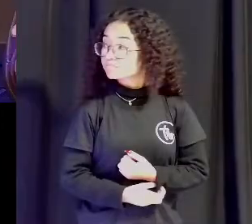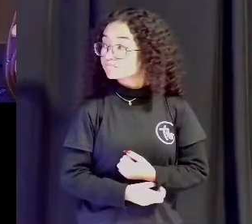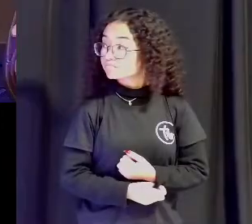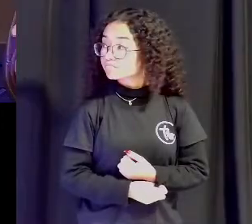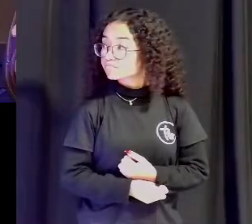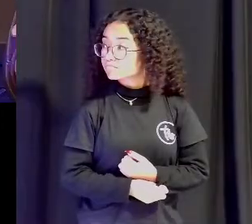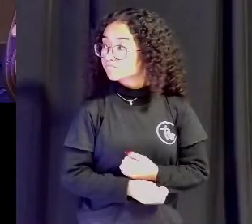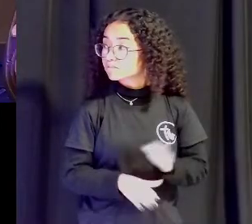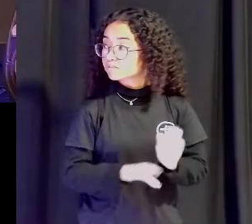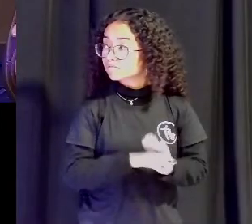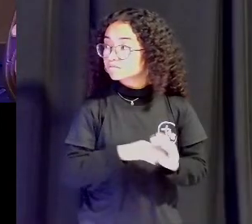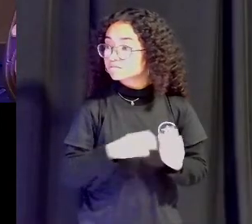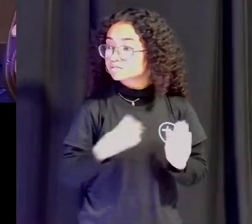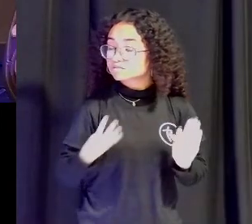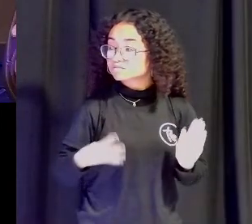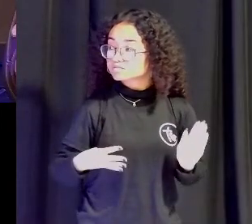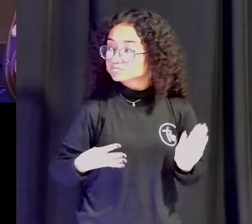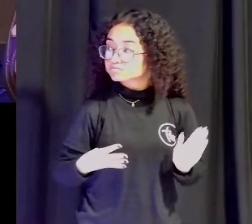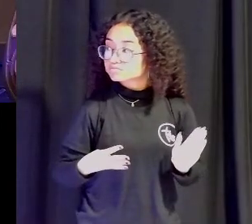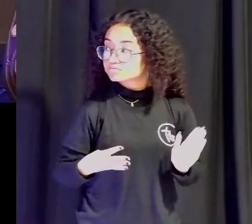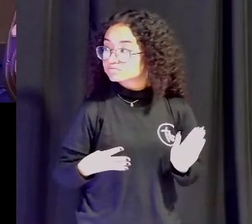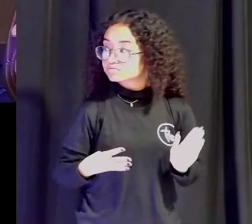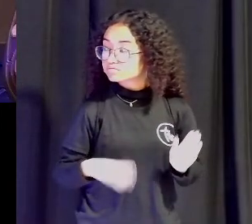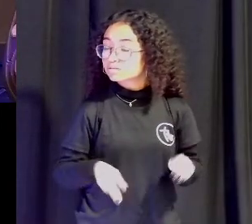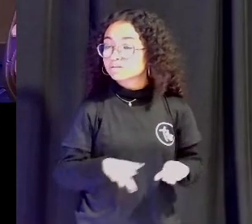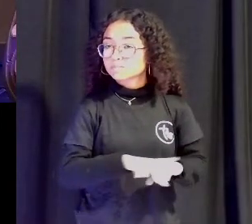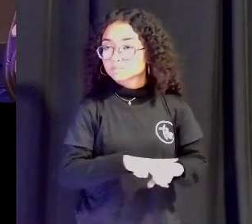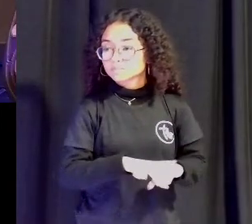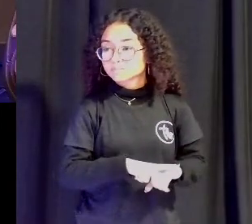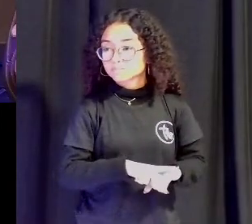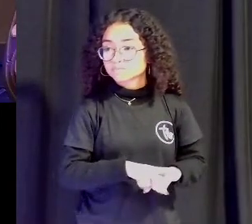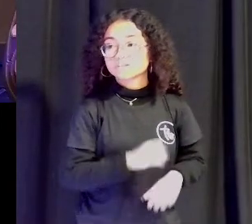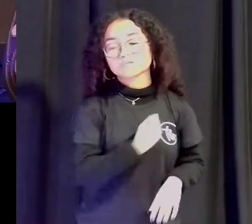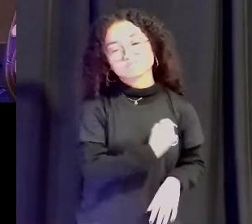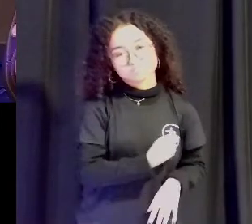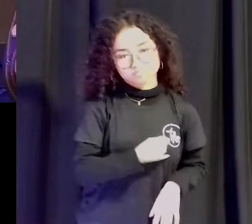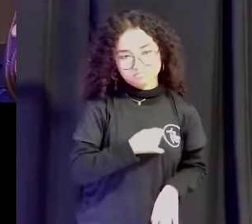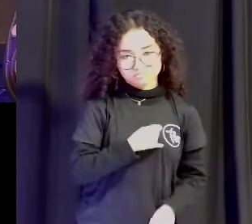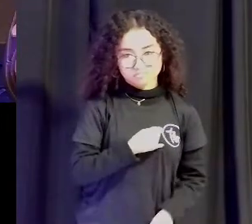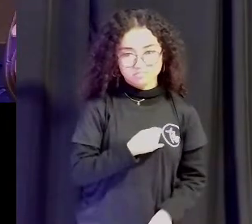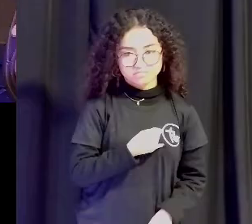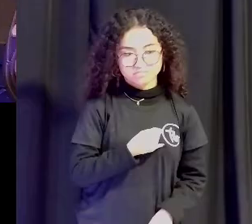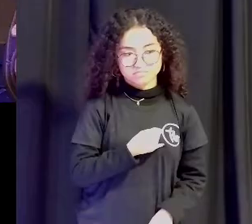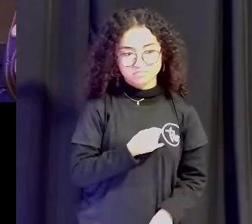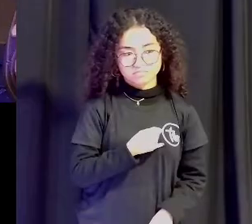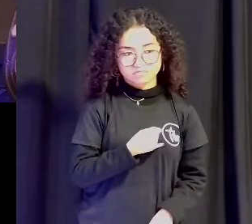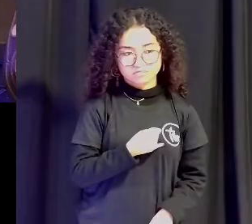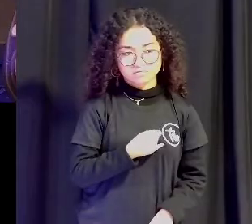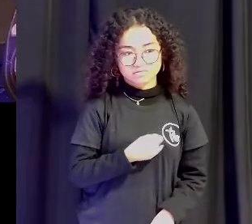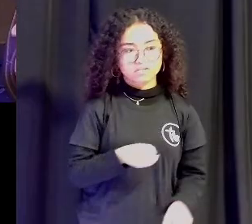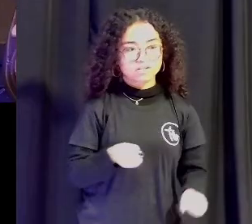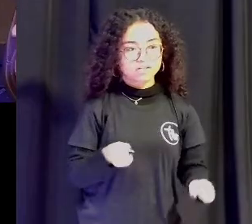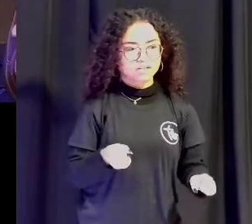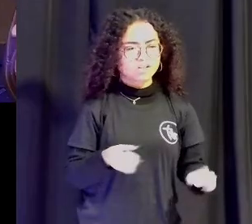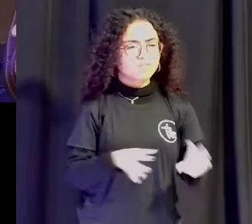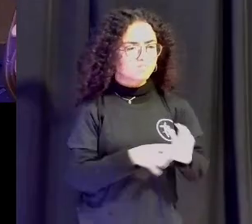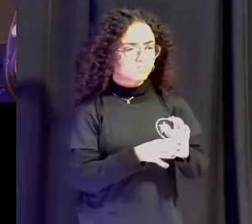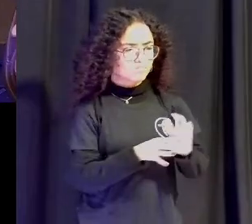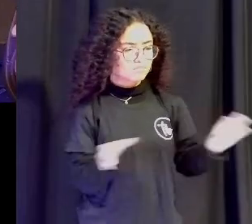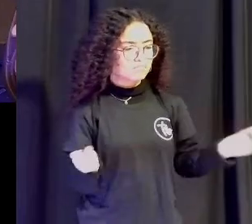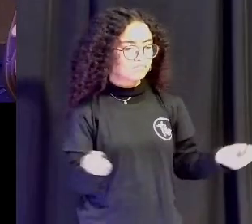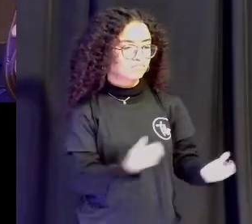que no capítulo 4, Pedro e João são presos.